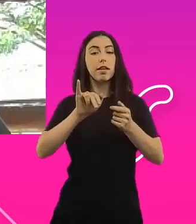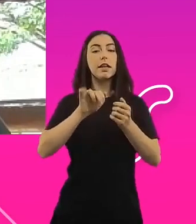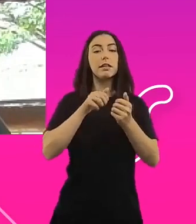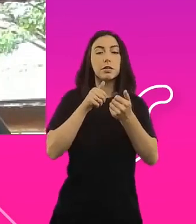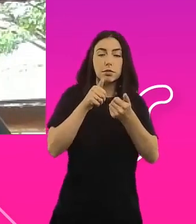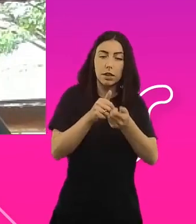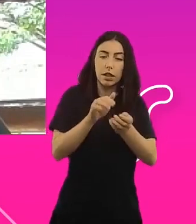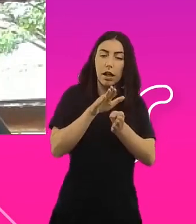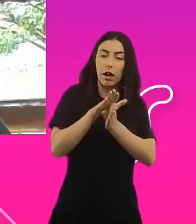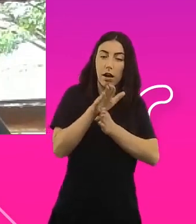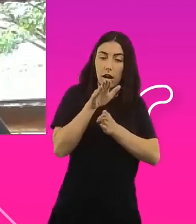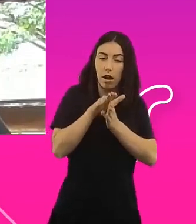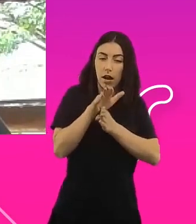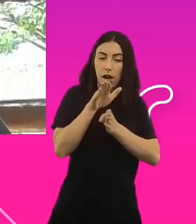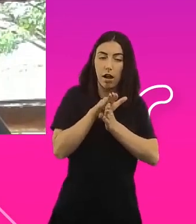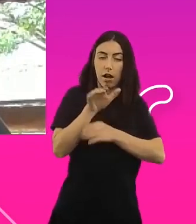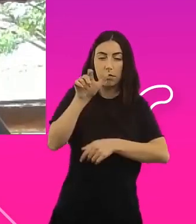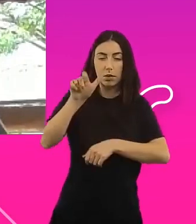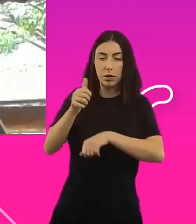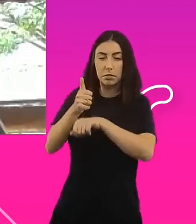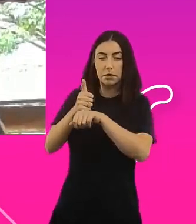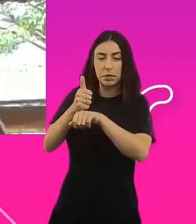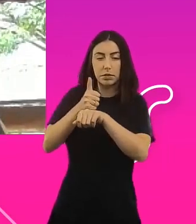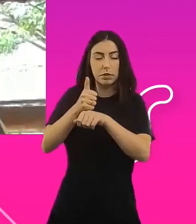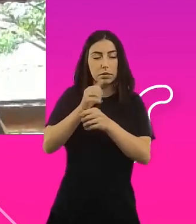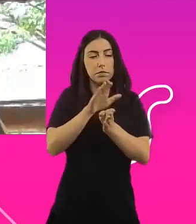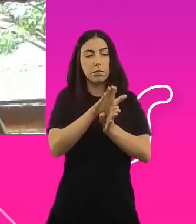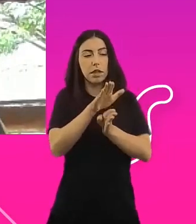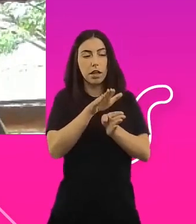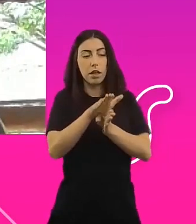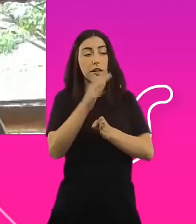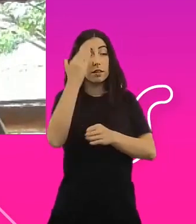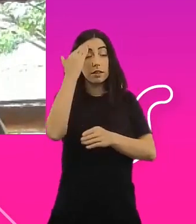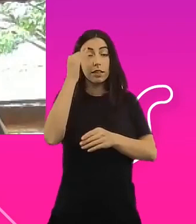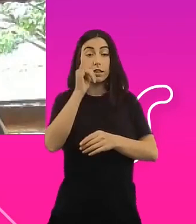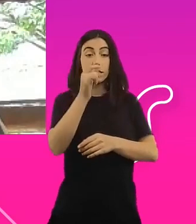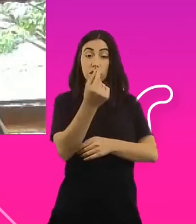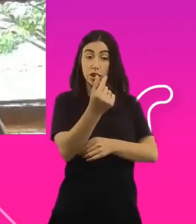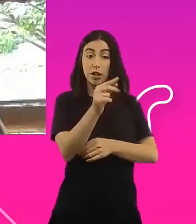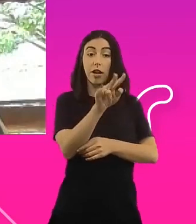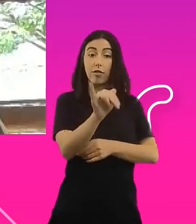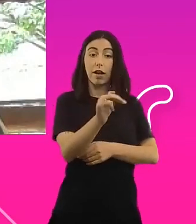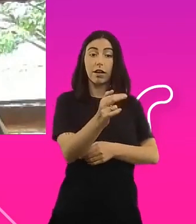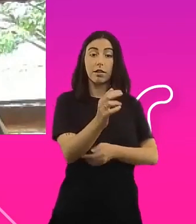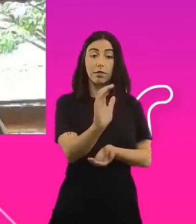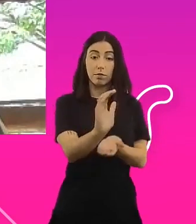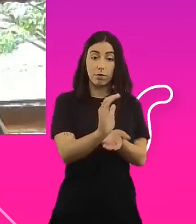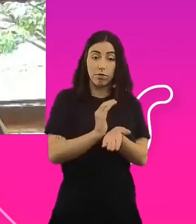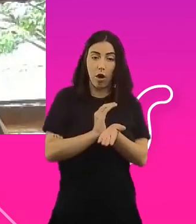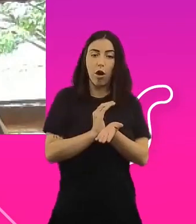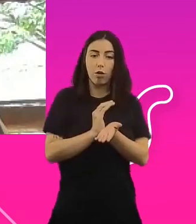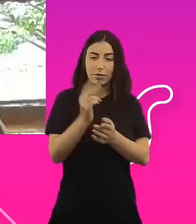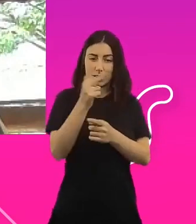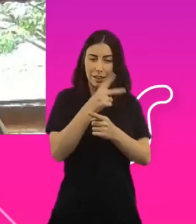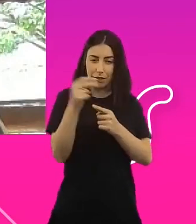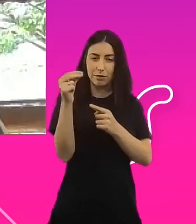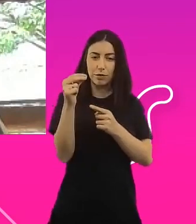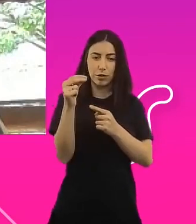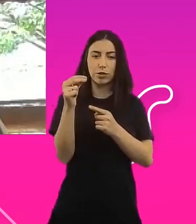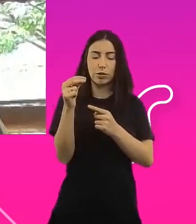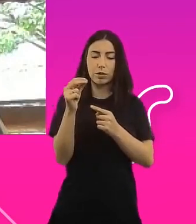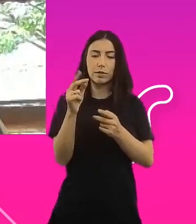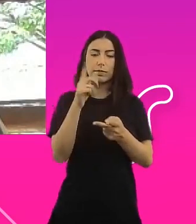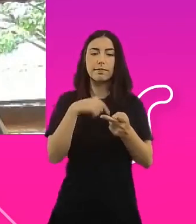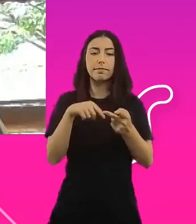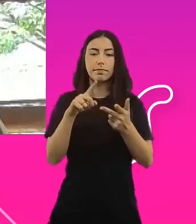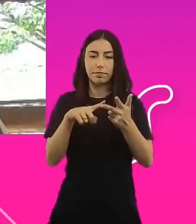especialista para entender se aquele dinheiro vai gerar realmente renda no final, que esse é o nosso para a mulher e para a comunidade.